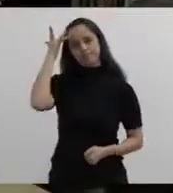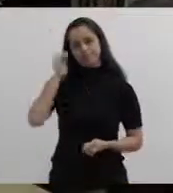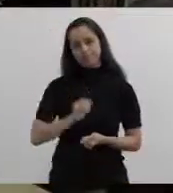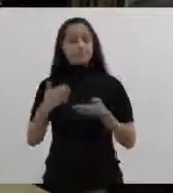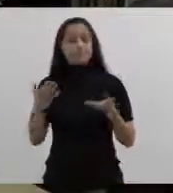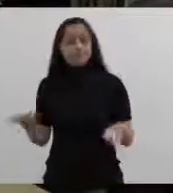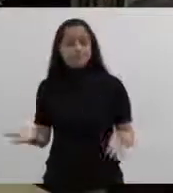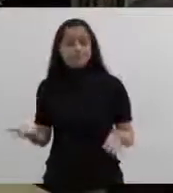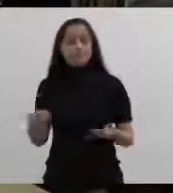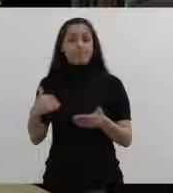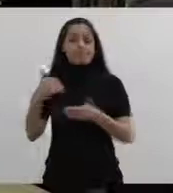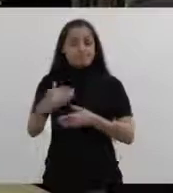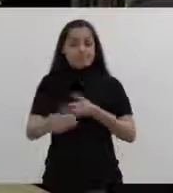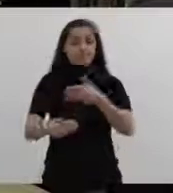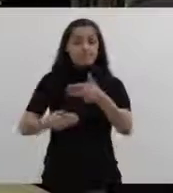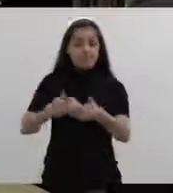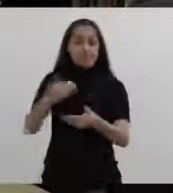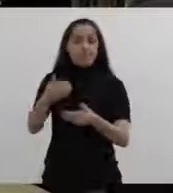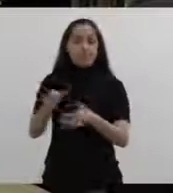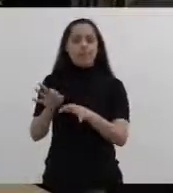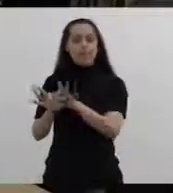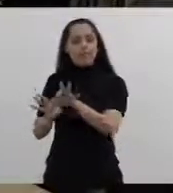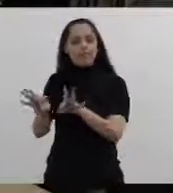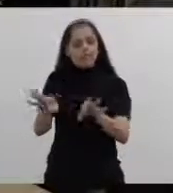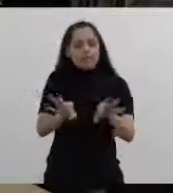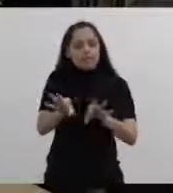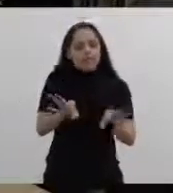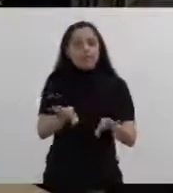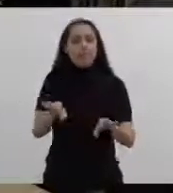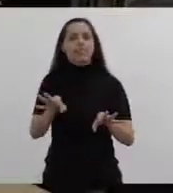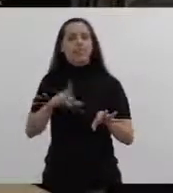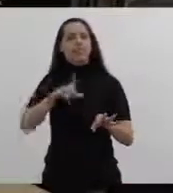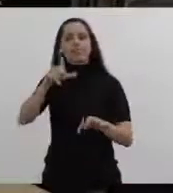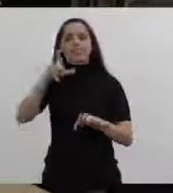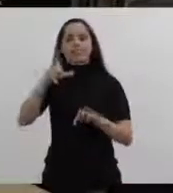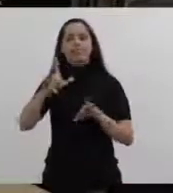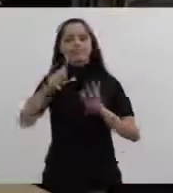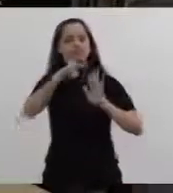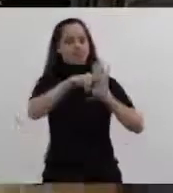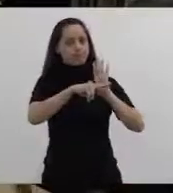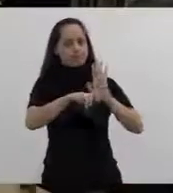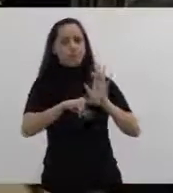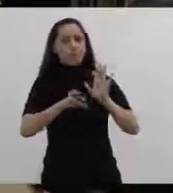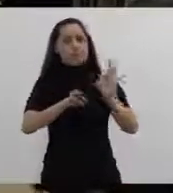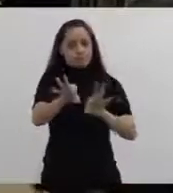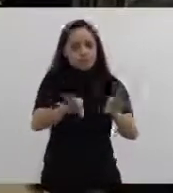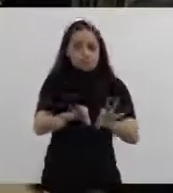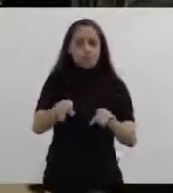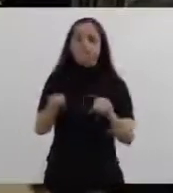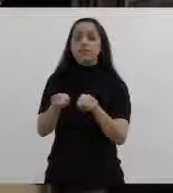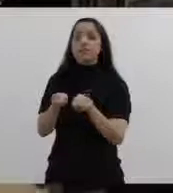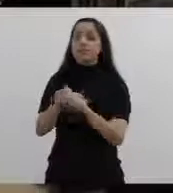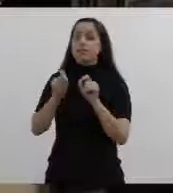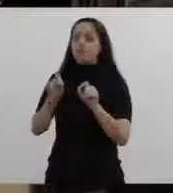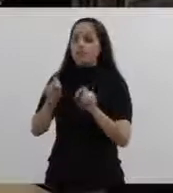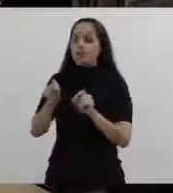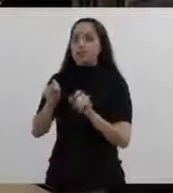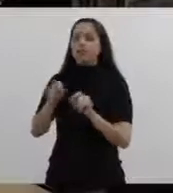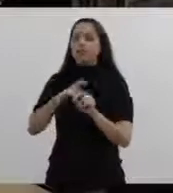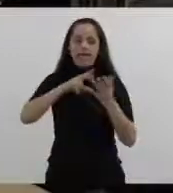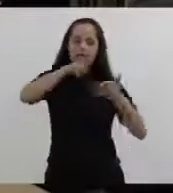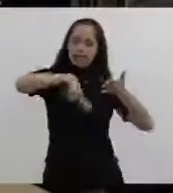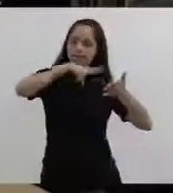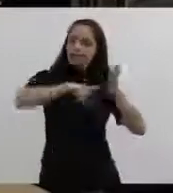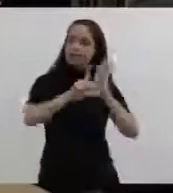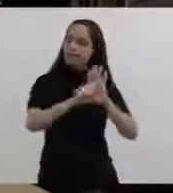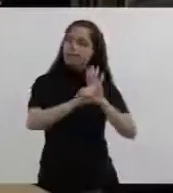vida. Adriana. E aos poucos vão se estabelecendo as normas necessárias. O texto da norma não é